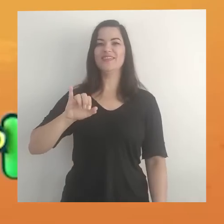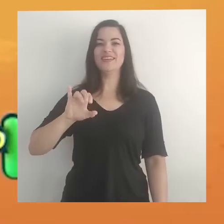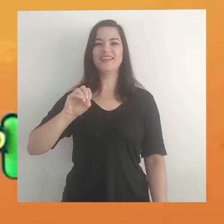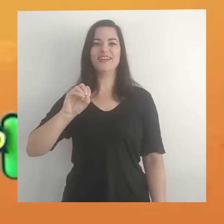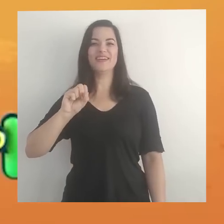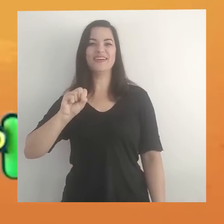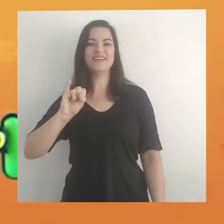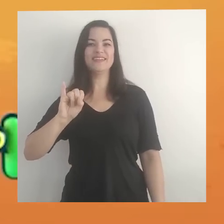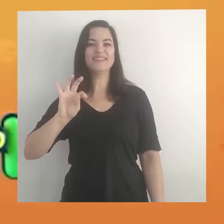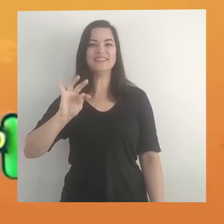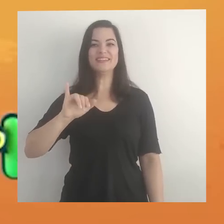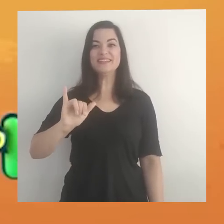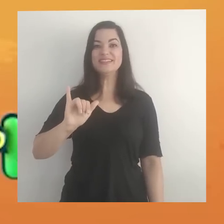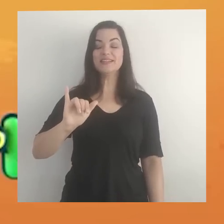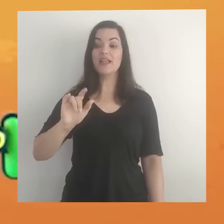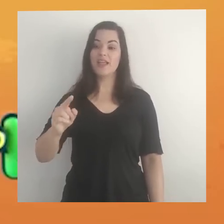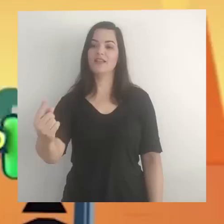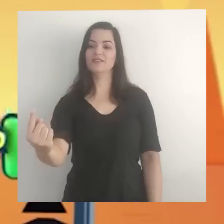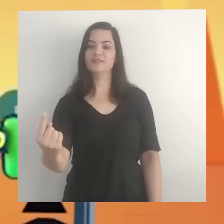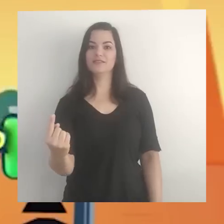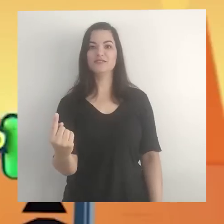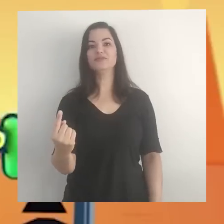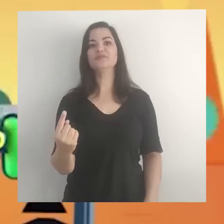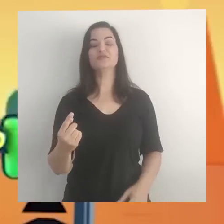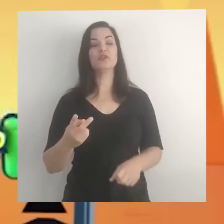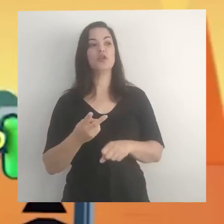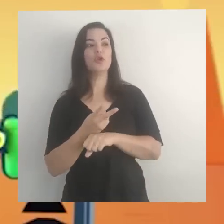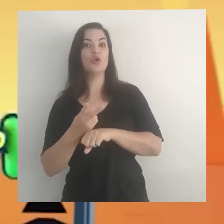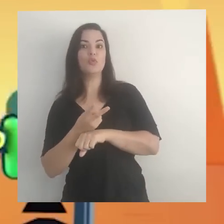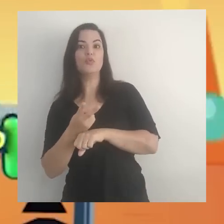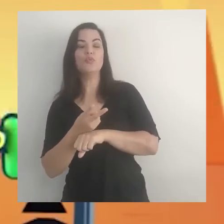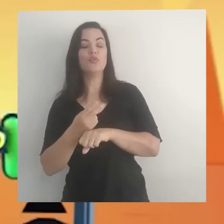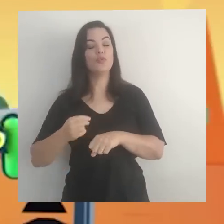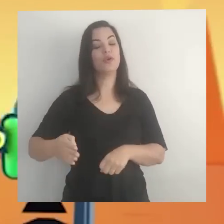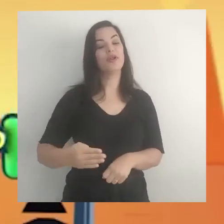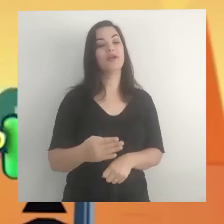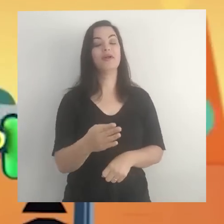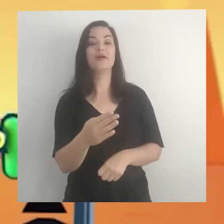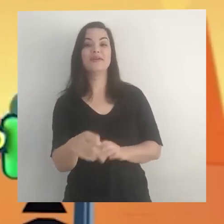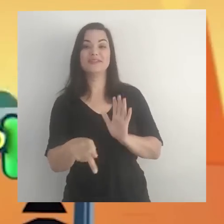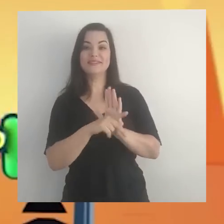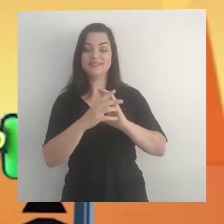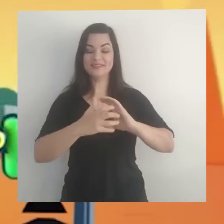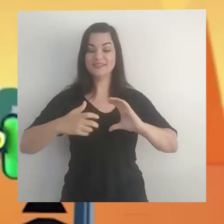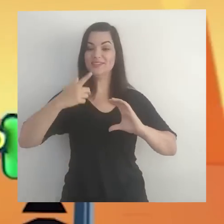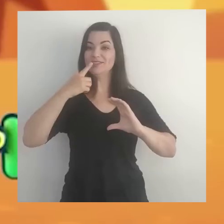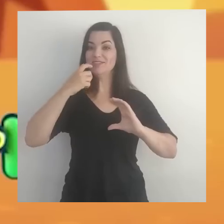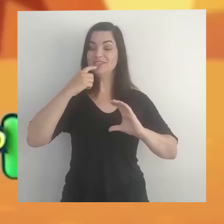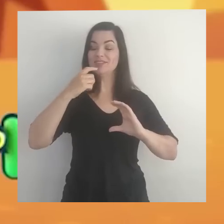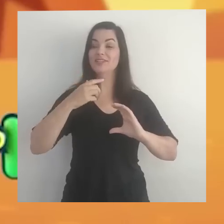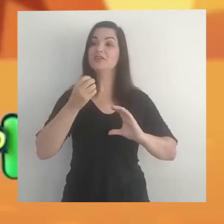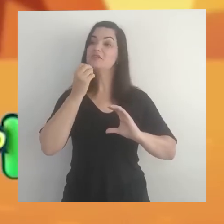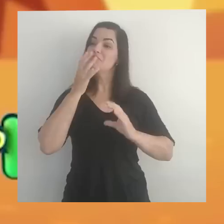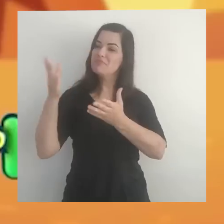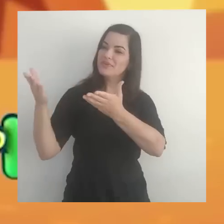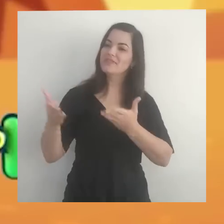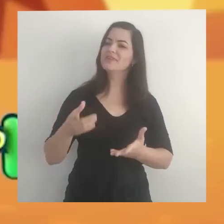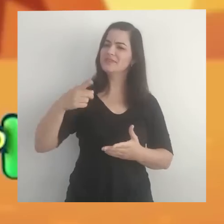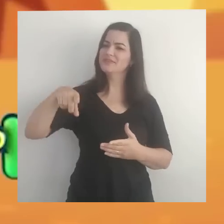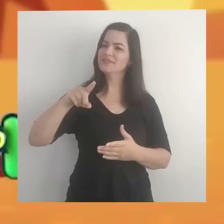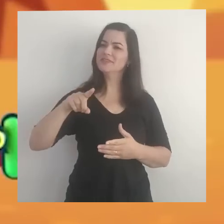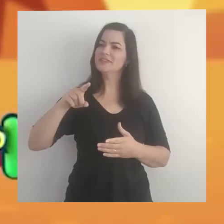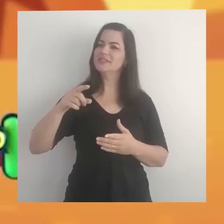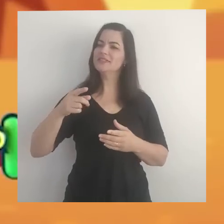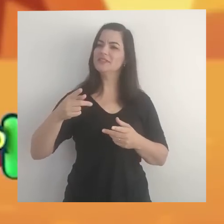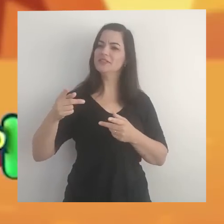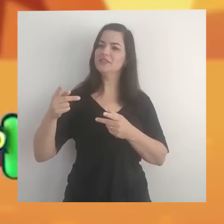Acho que ele veio pescar peixe marciano. Bem-vindos, amigos exploradores. Fizeram boa viagem? Fizemos sim!